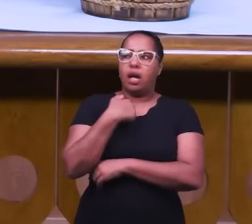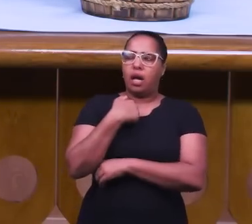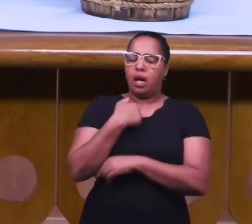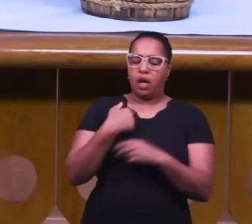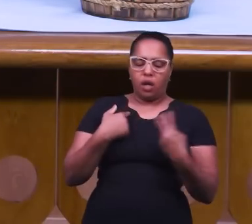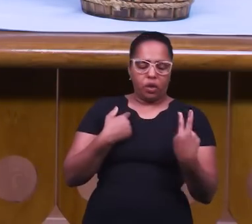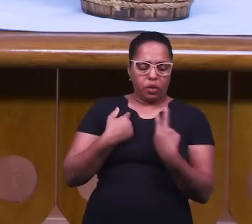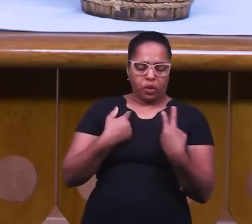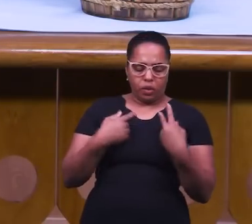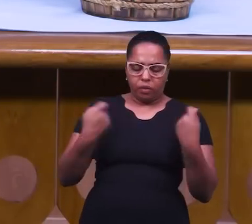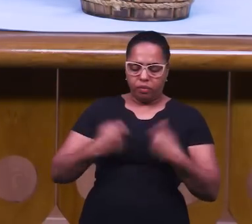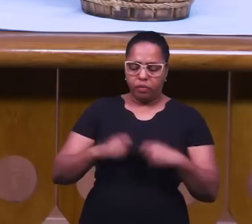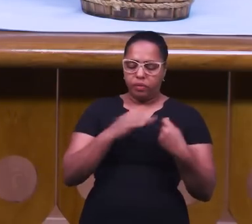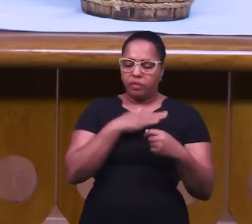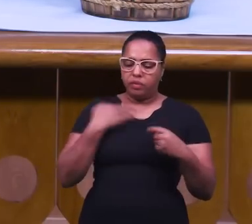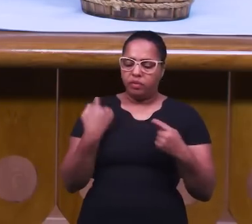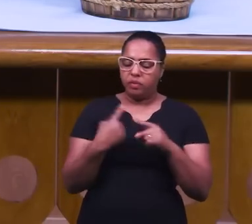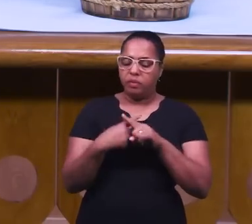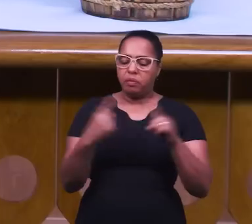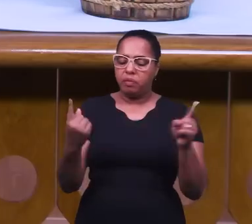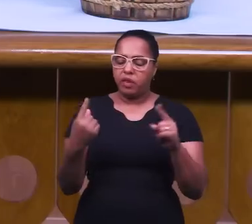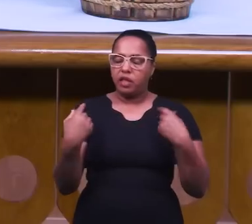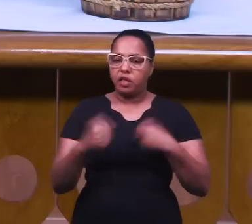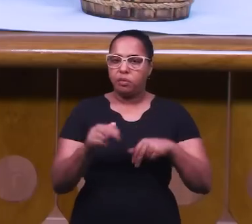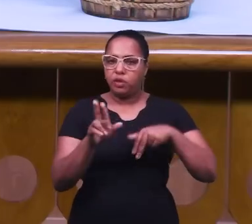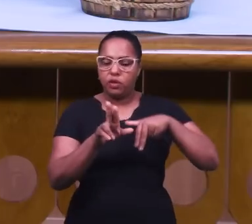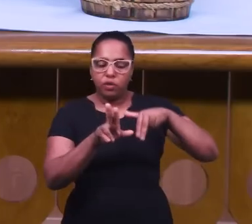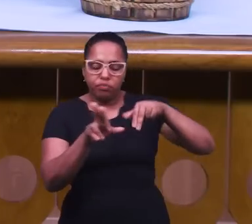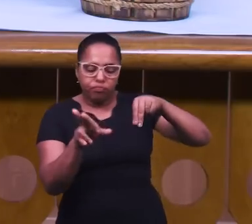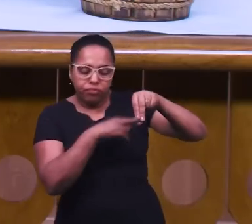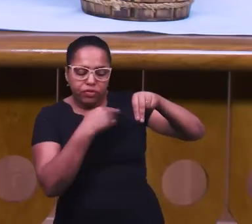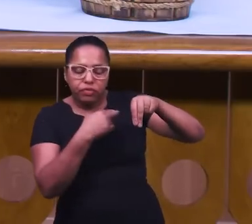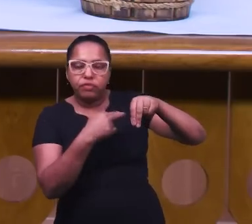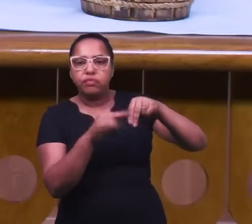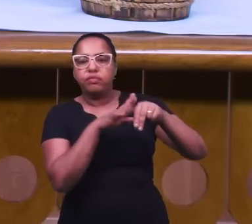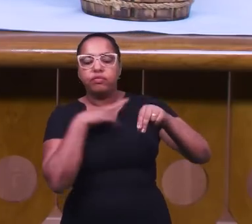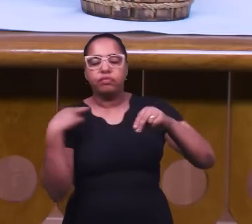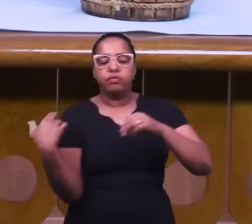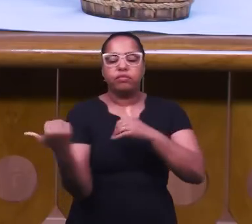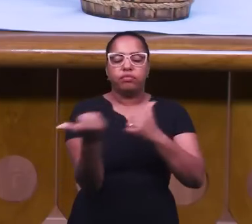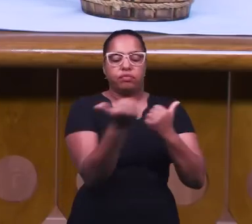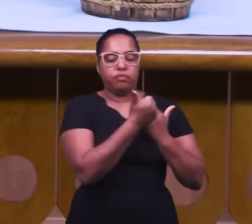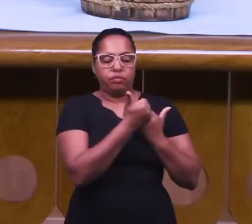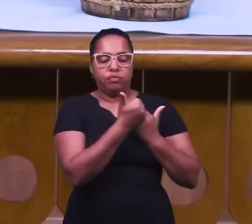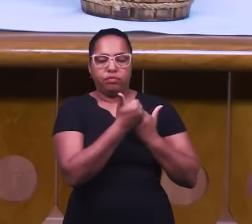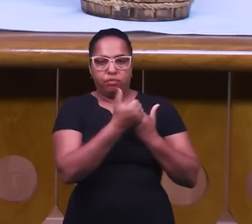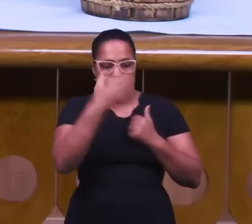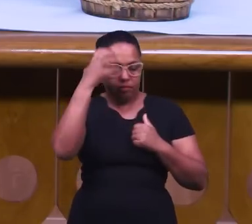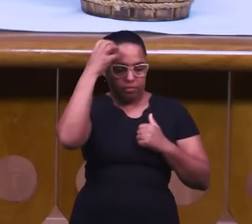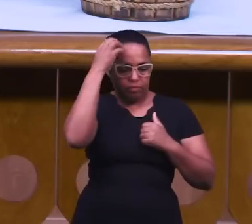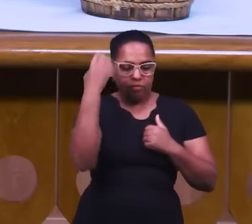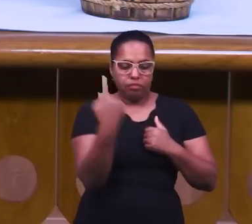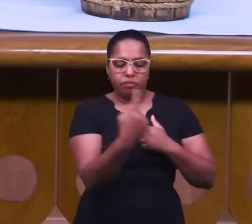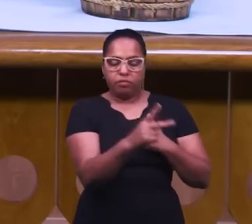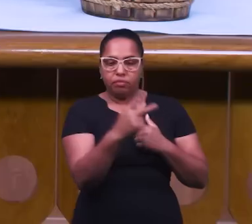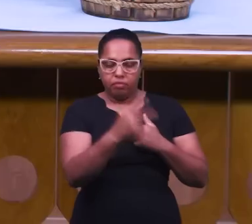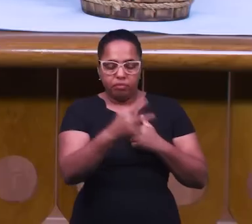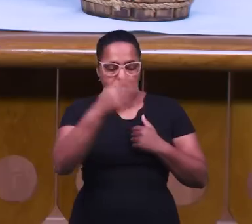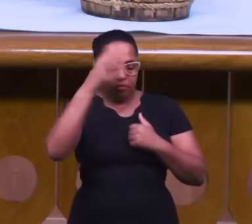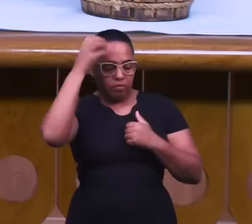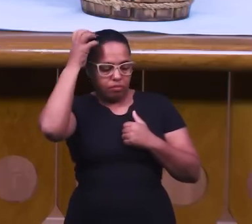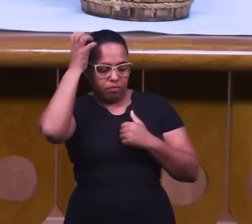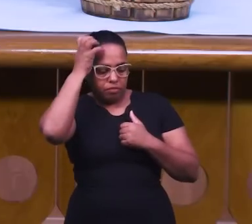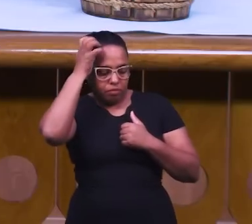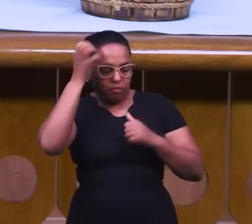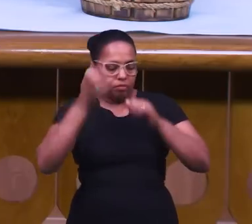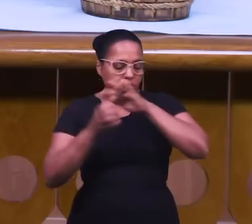deveriam morrer. Mas, na verdade, não. Foi preciso que uma vítima inocente morresse em lugar do pecador culpado para que a culpa